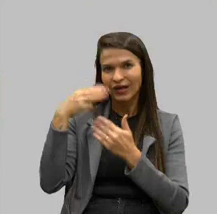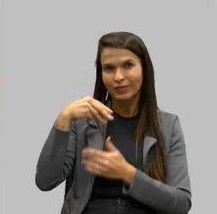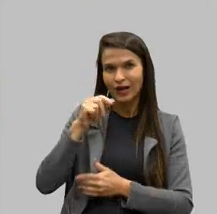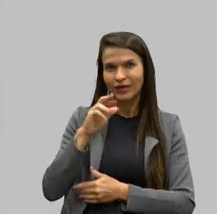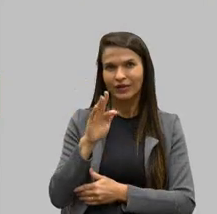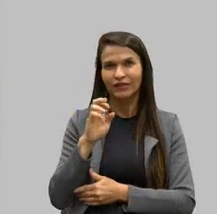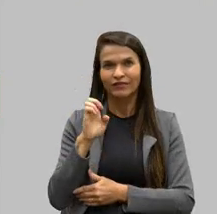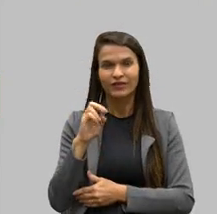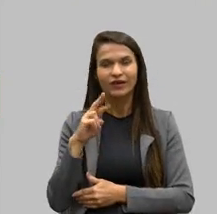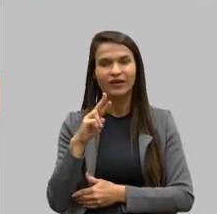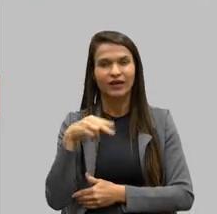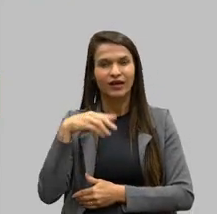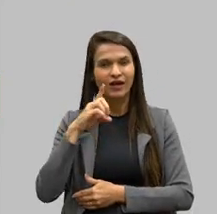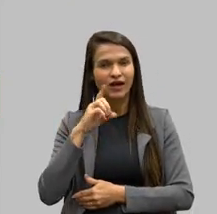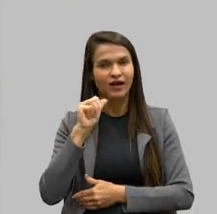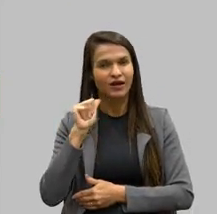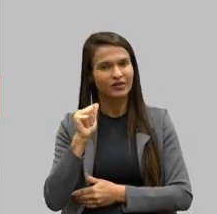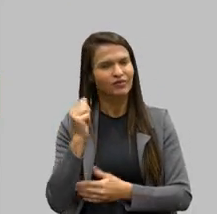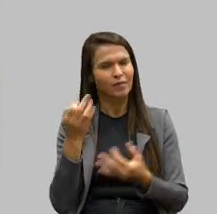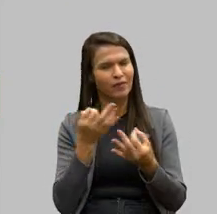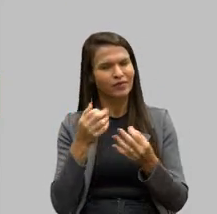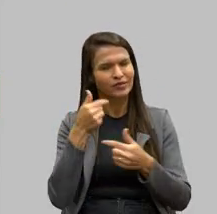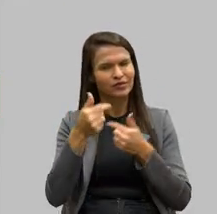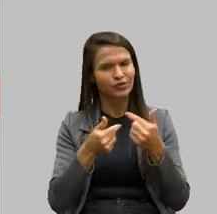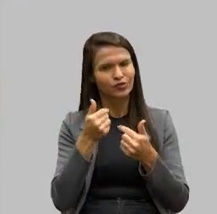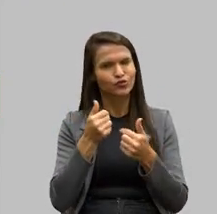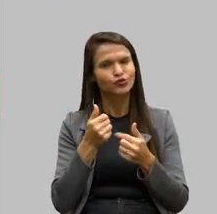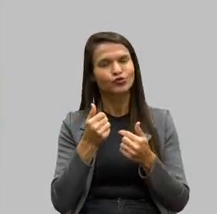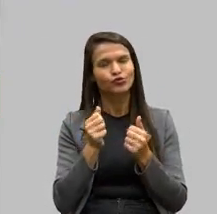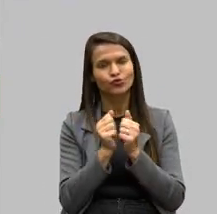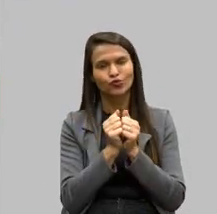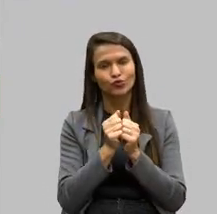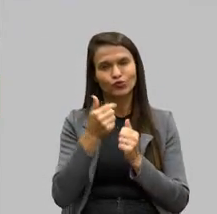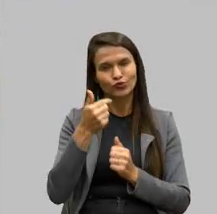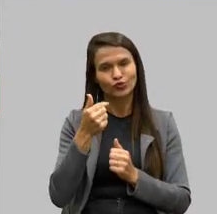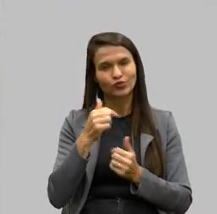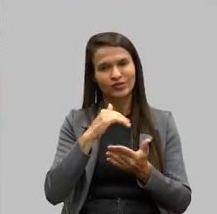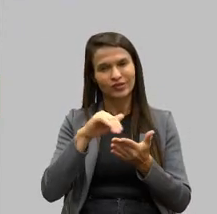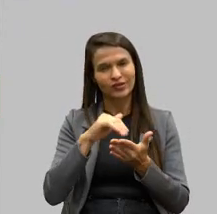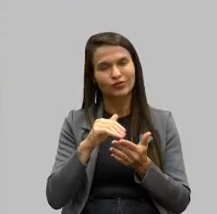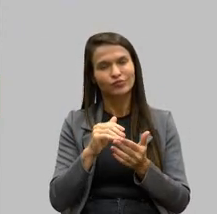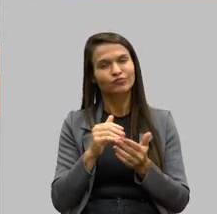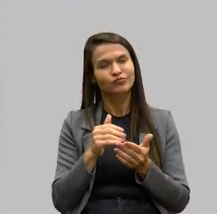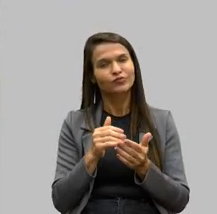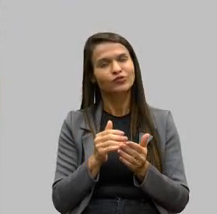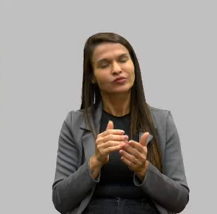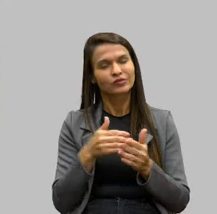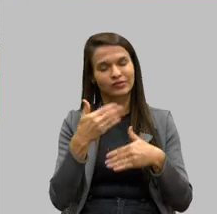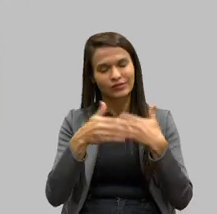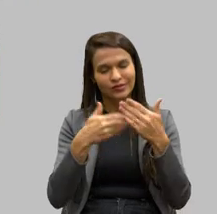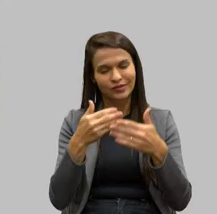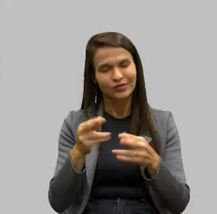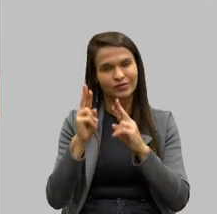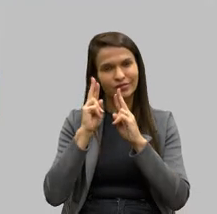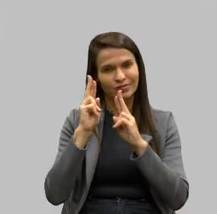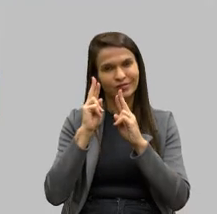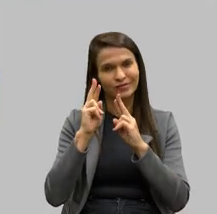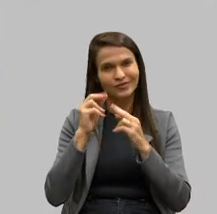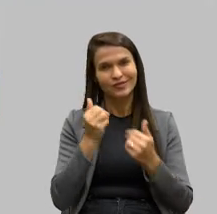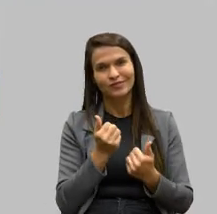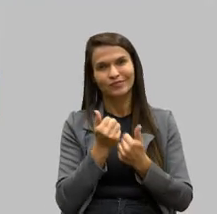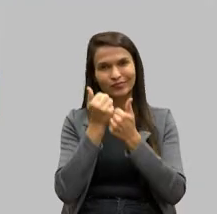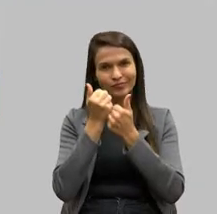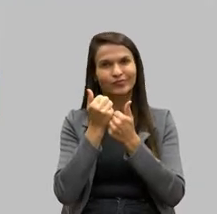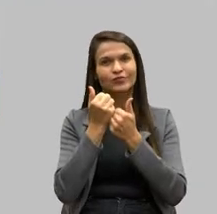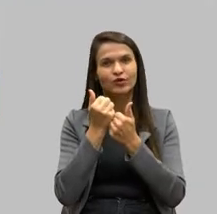perfeito dentro das nossas equipes, junto com os subsecretários, e sigamos, esperamos poder contribuir ainda mais para a educação de